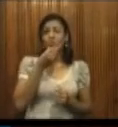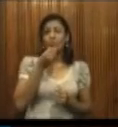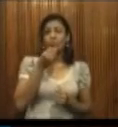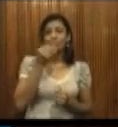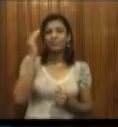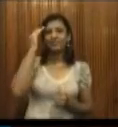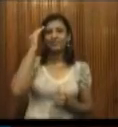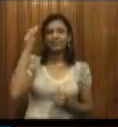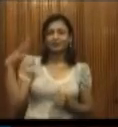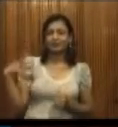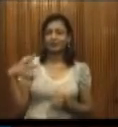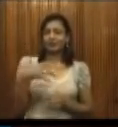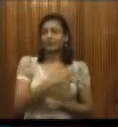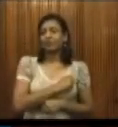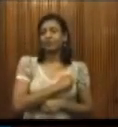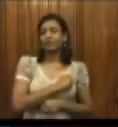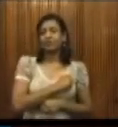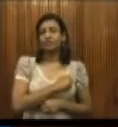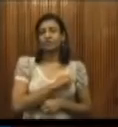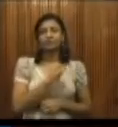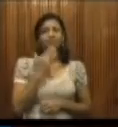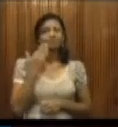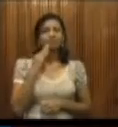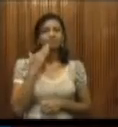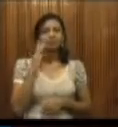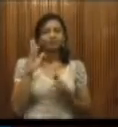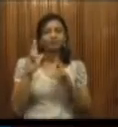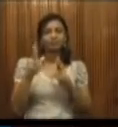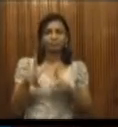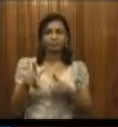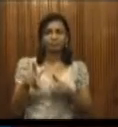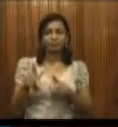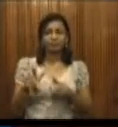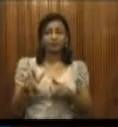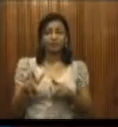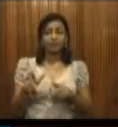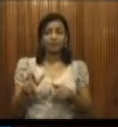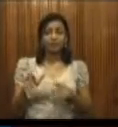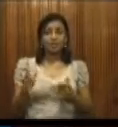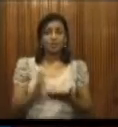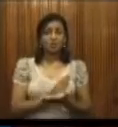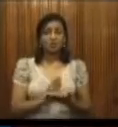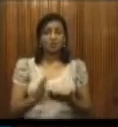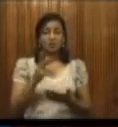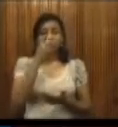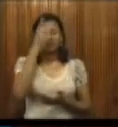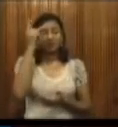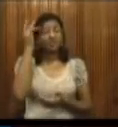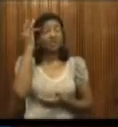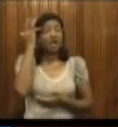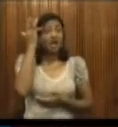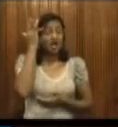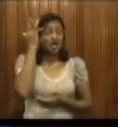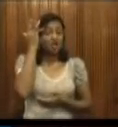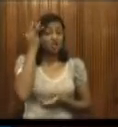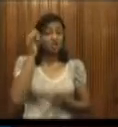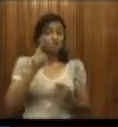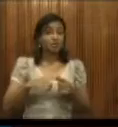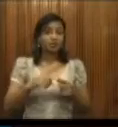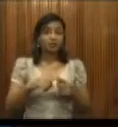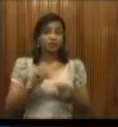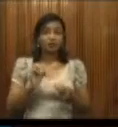e ele se achava o bambambam. Meus queridos, são muitas as pessoas que acham que pelos seus méritos elas podem ser